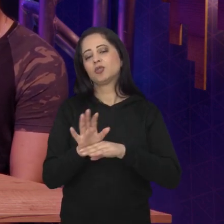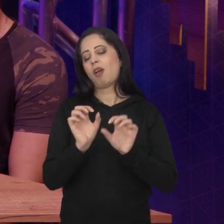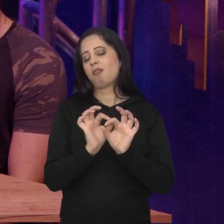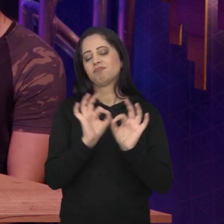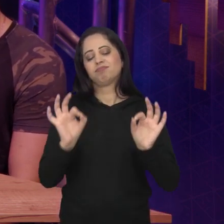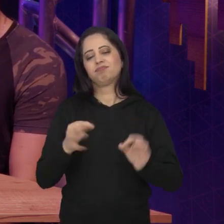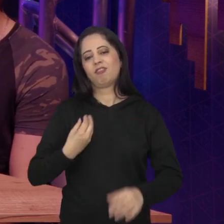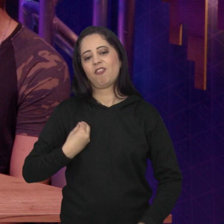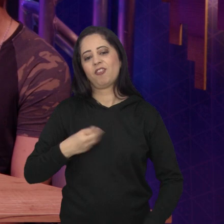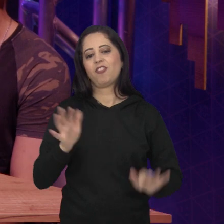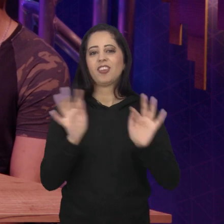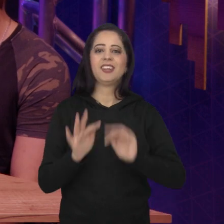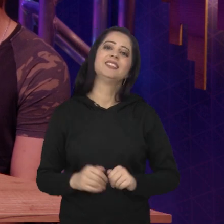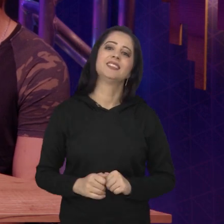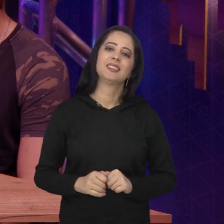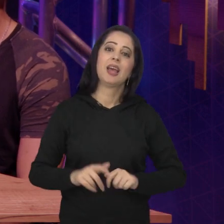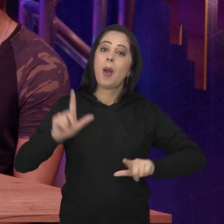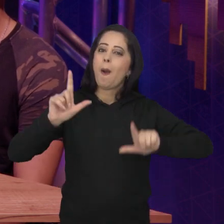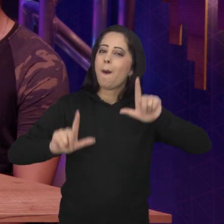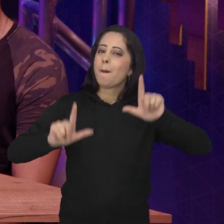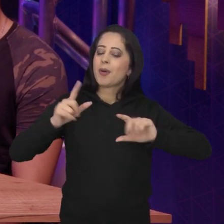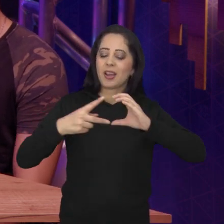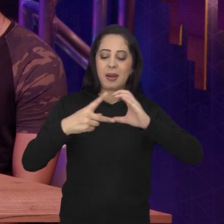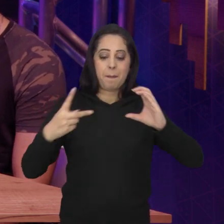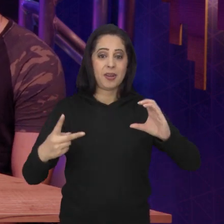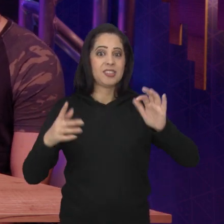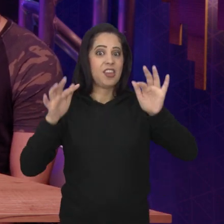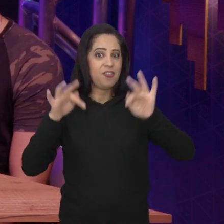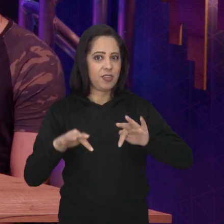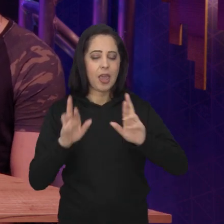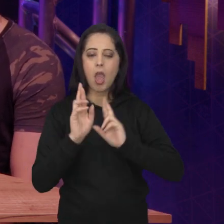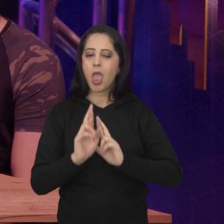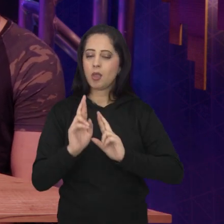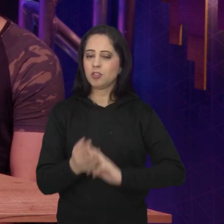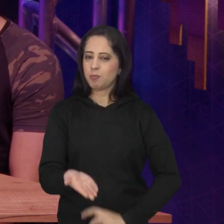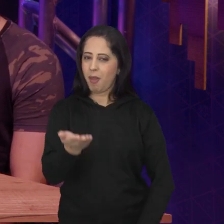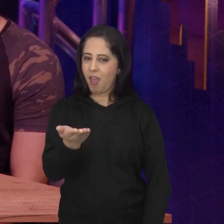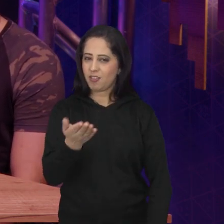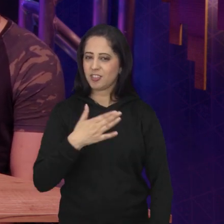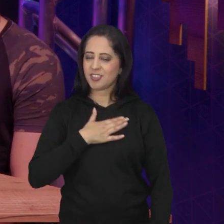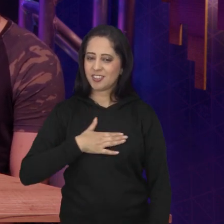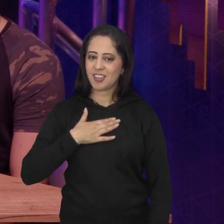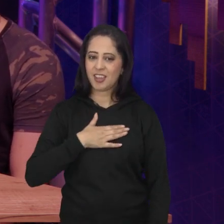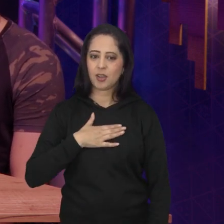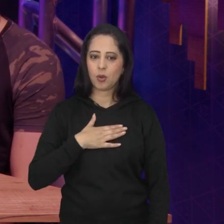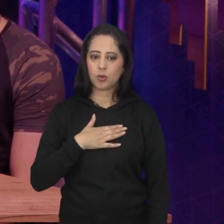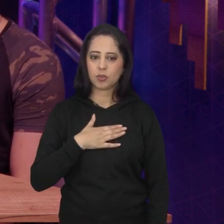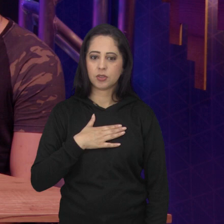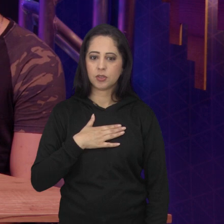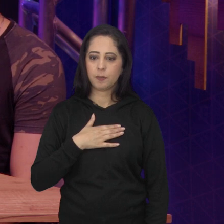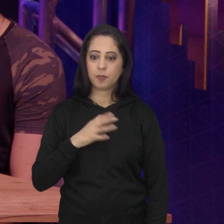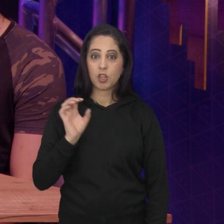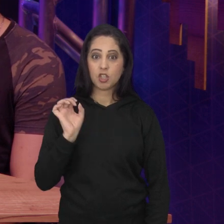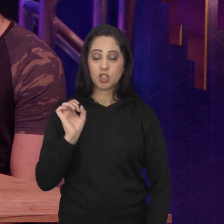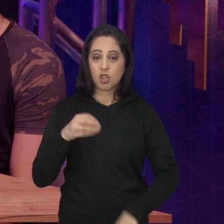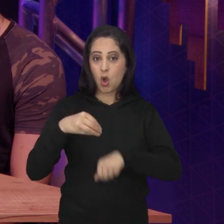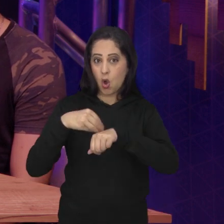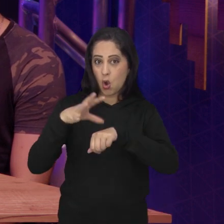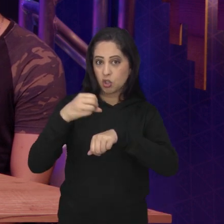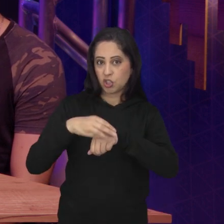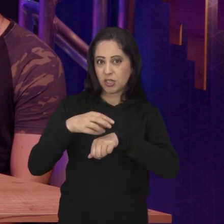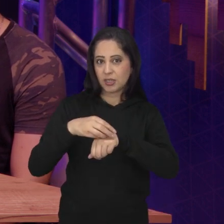viver bem, a viver feliz. Esse foi o nosso EP de hoje, pessoal. A gente espera que vocês tenham gostado muito. Quero só sugerir